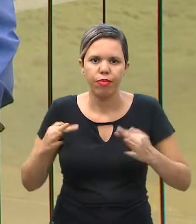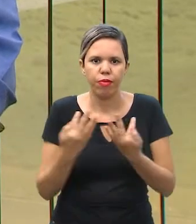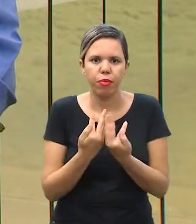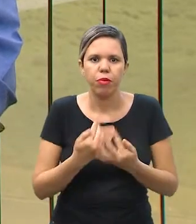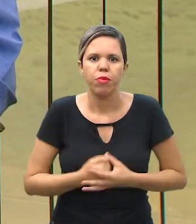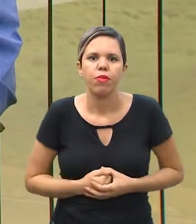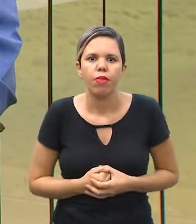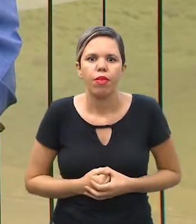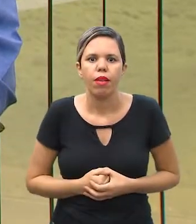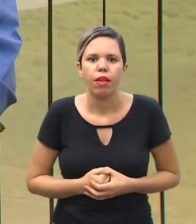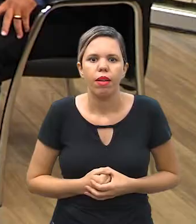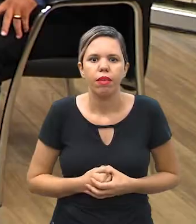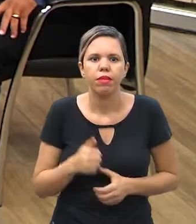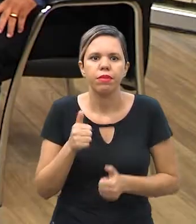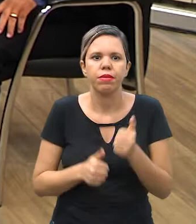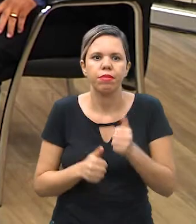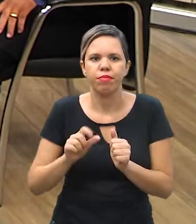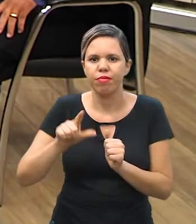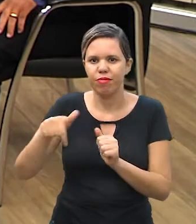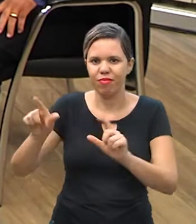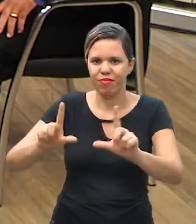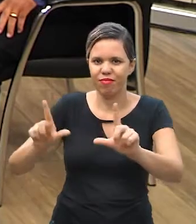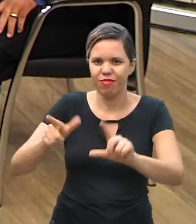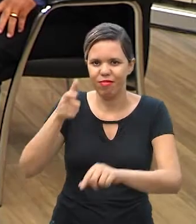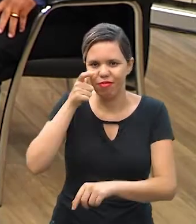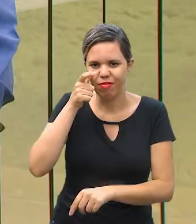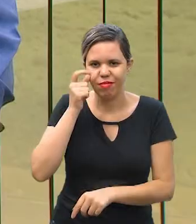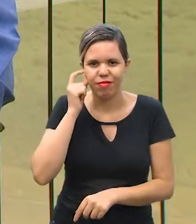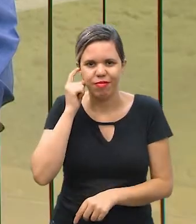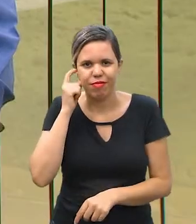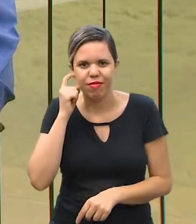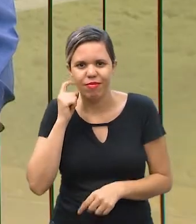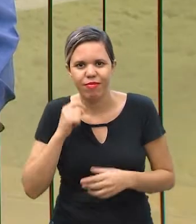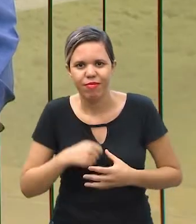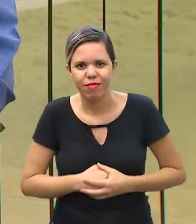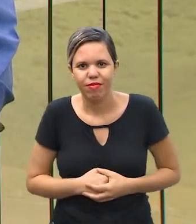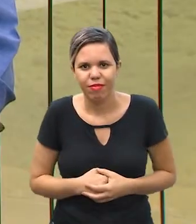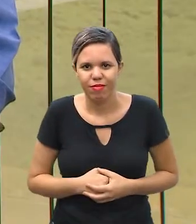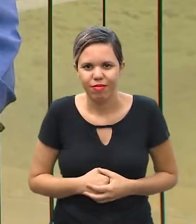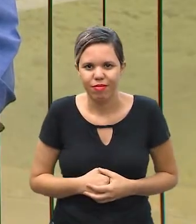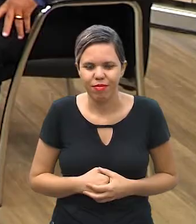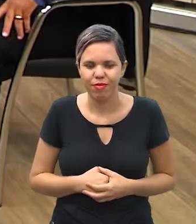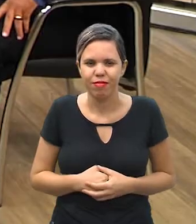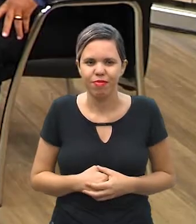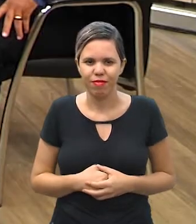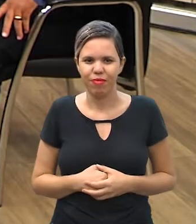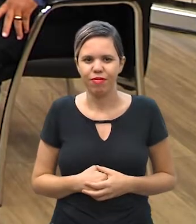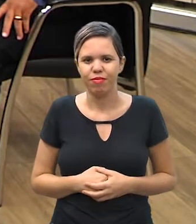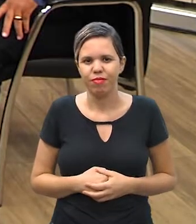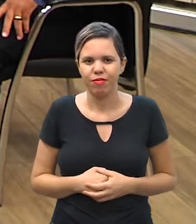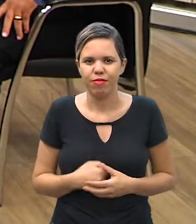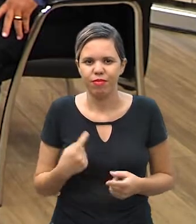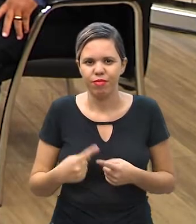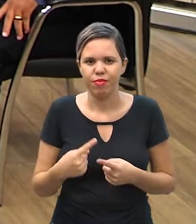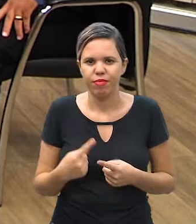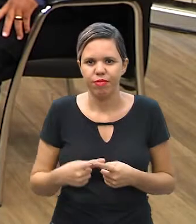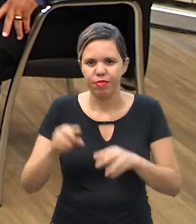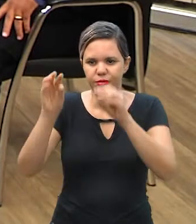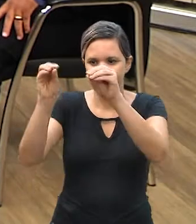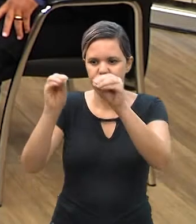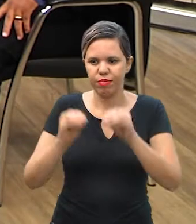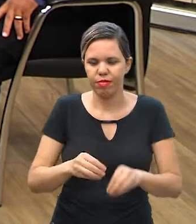família, mas O futebol deixa para televisão só. Futebol, pouco. Por que a vinda